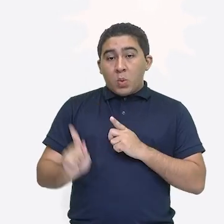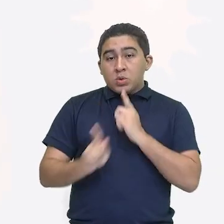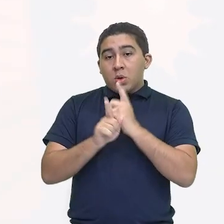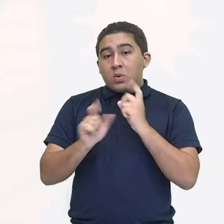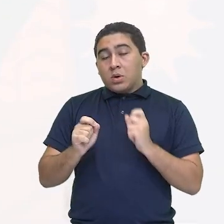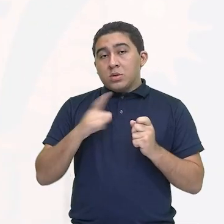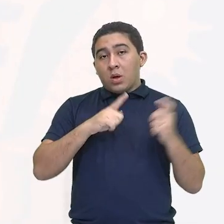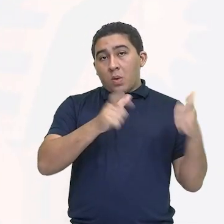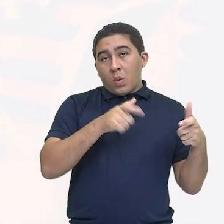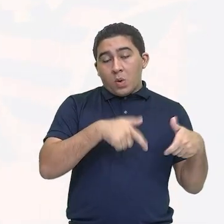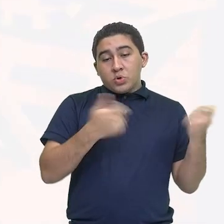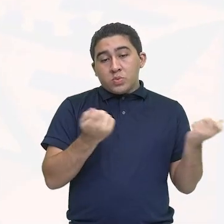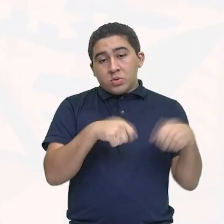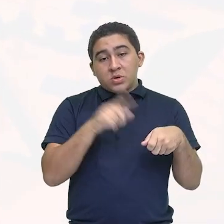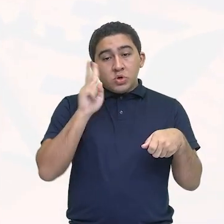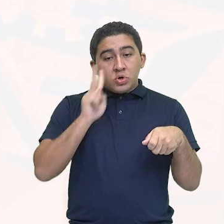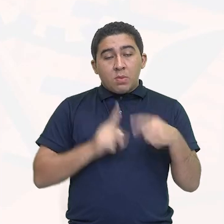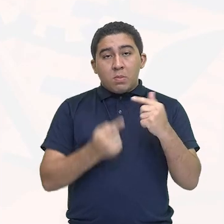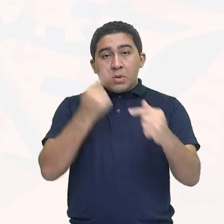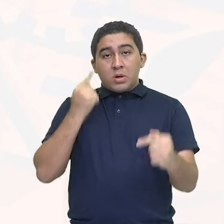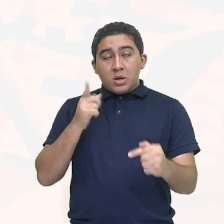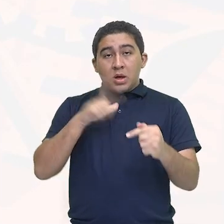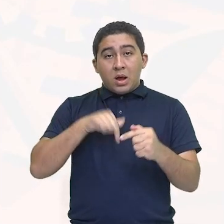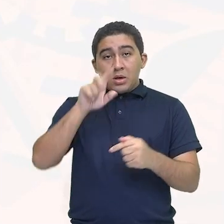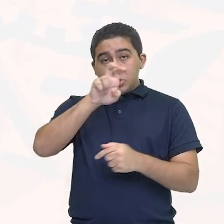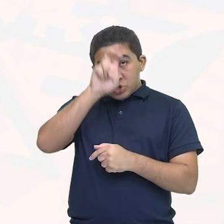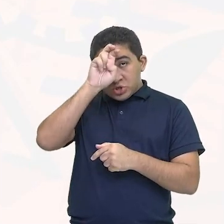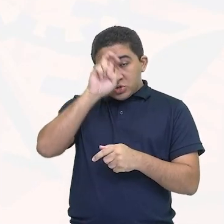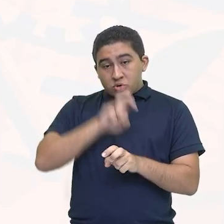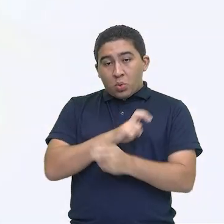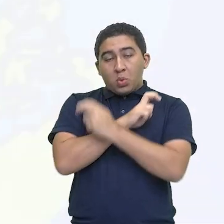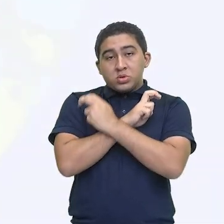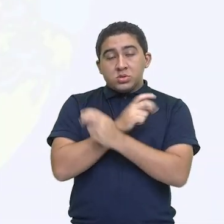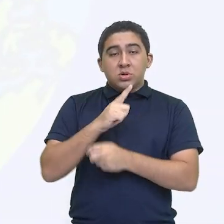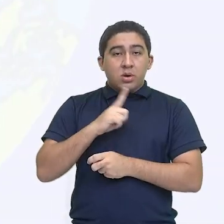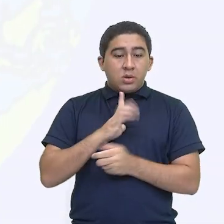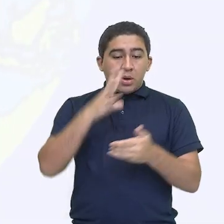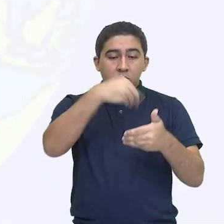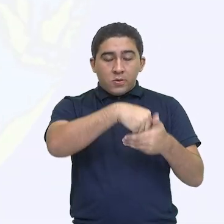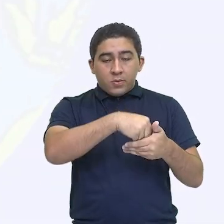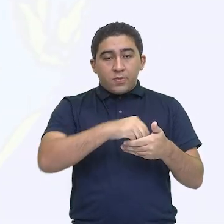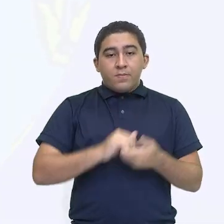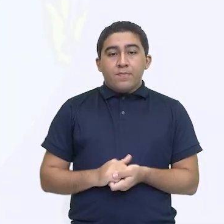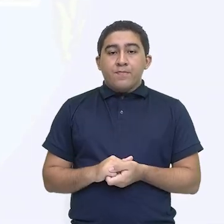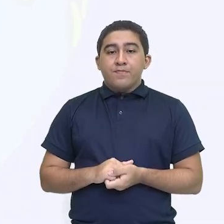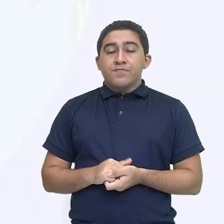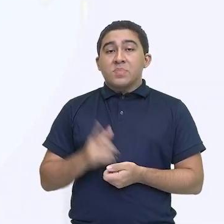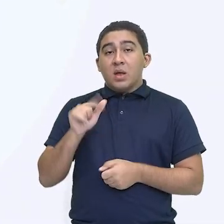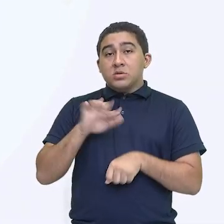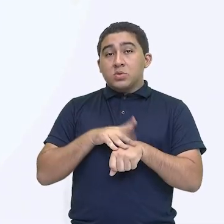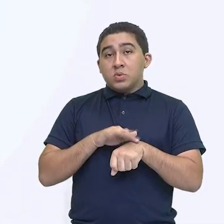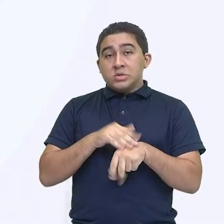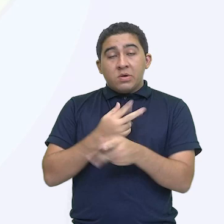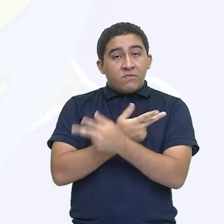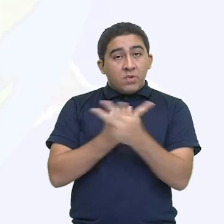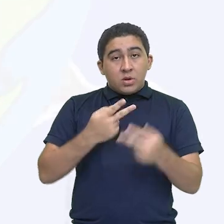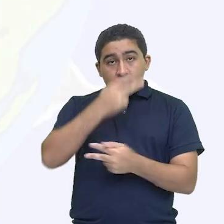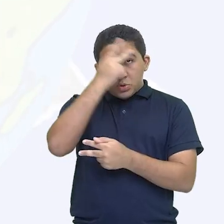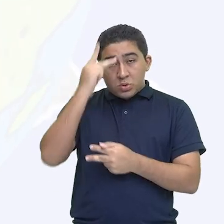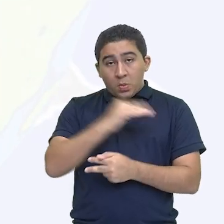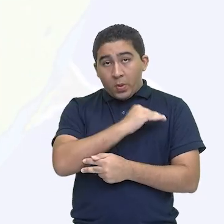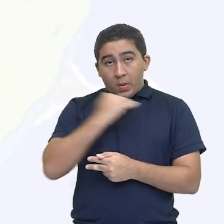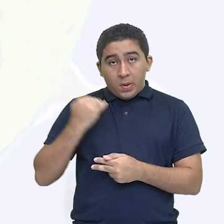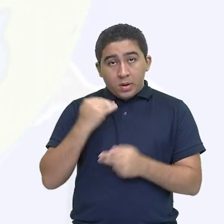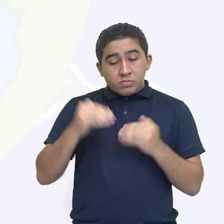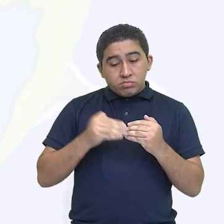cicatrizes características da doença em múmias egípcias. A varíola provocou milhões de mortes ao longo